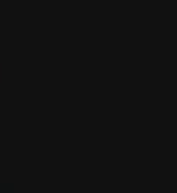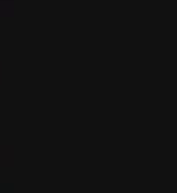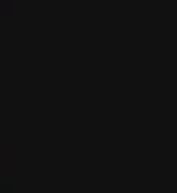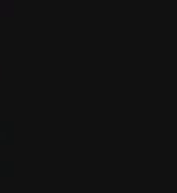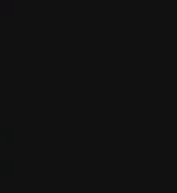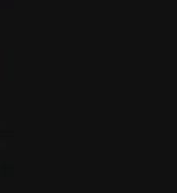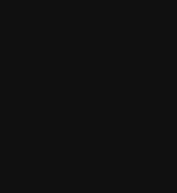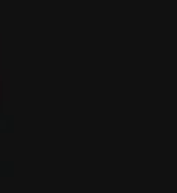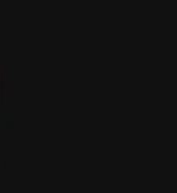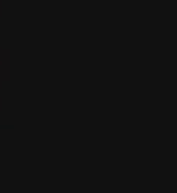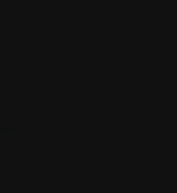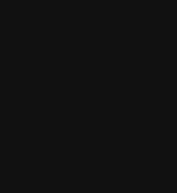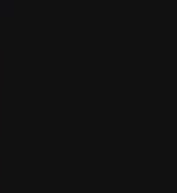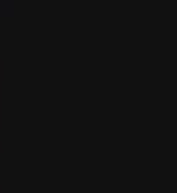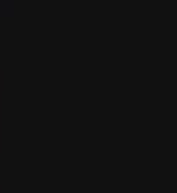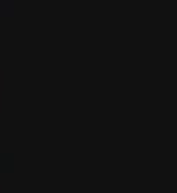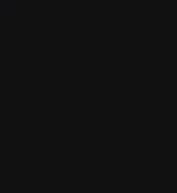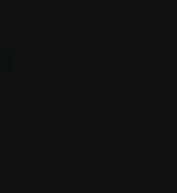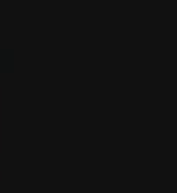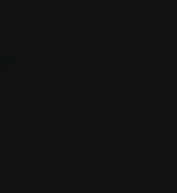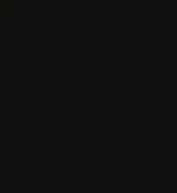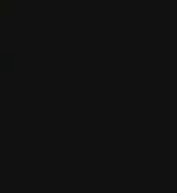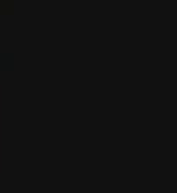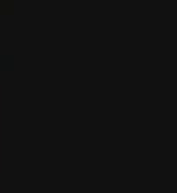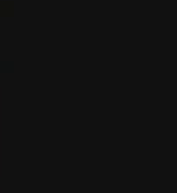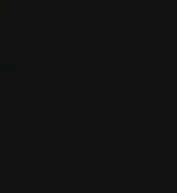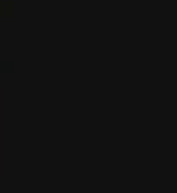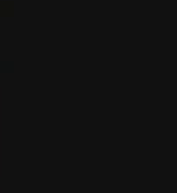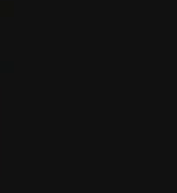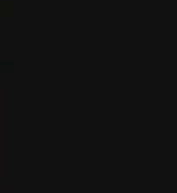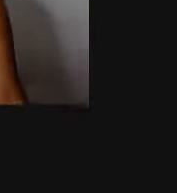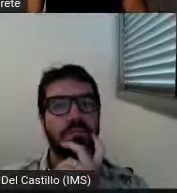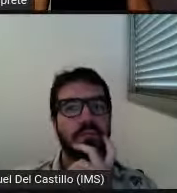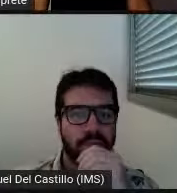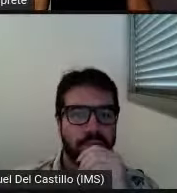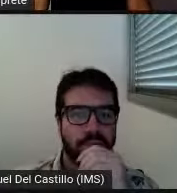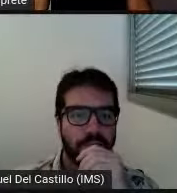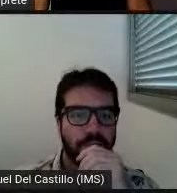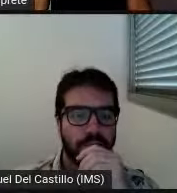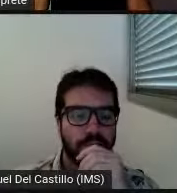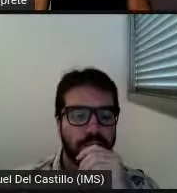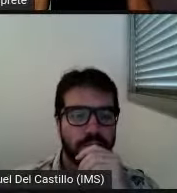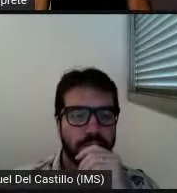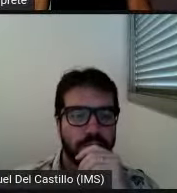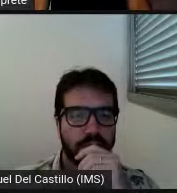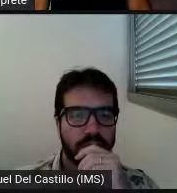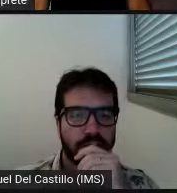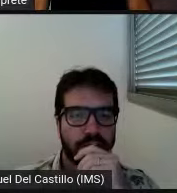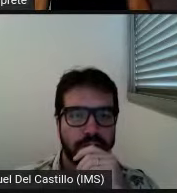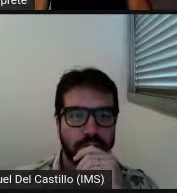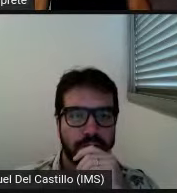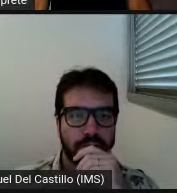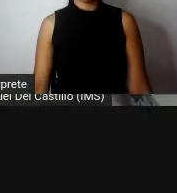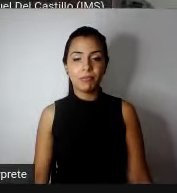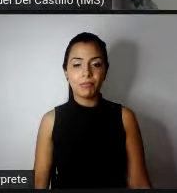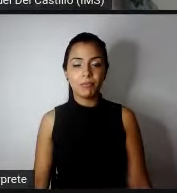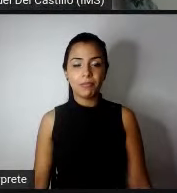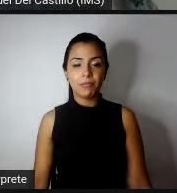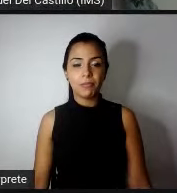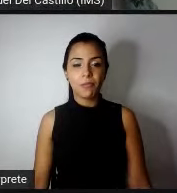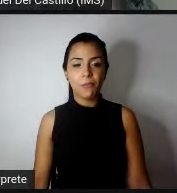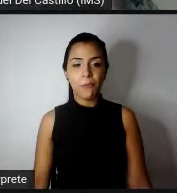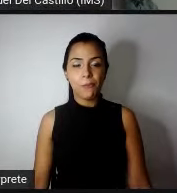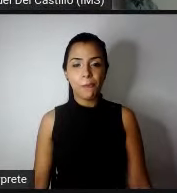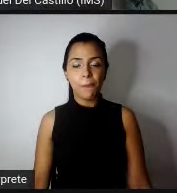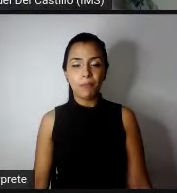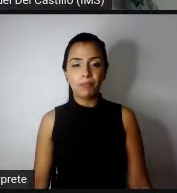talvez assim. E, claro, é muito complicado, porque as crianças não podem